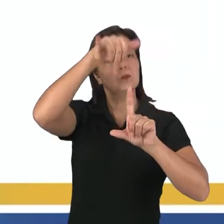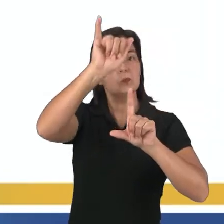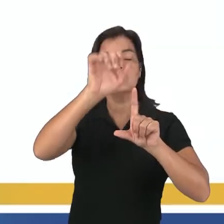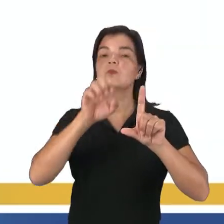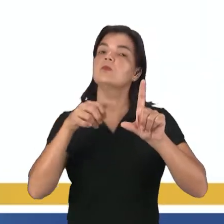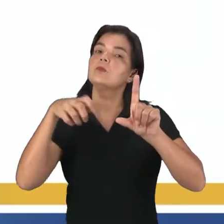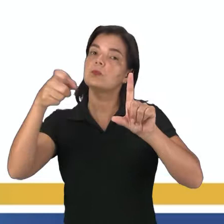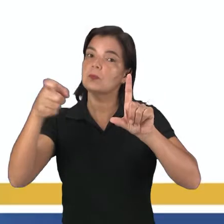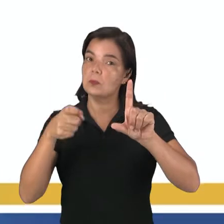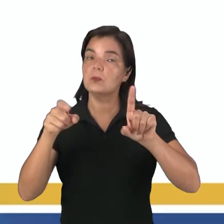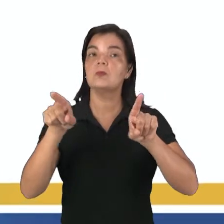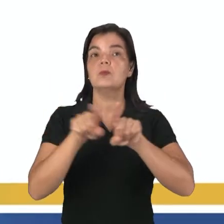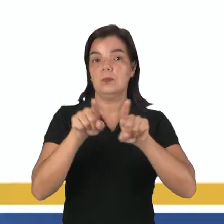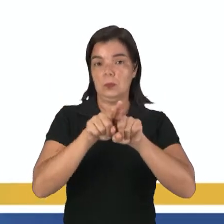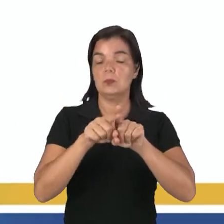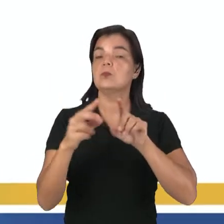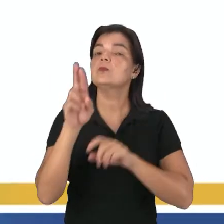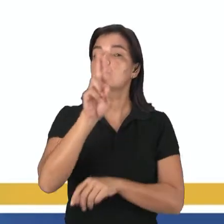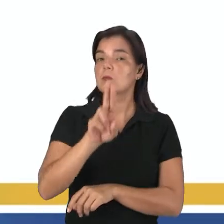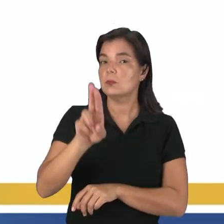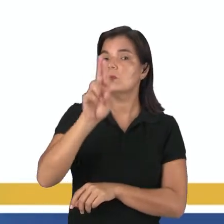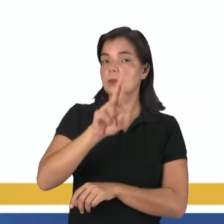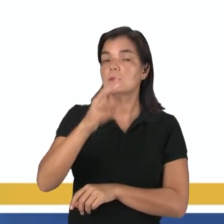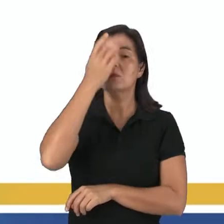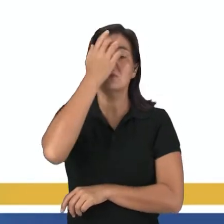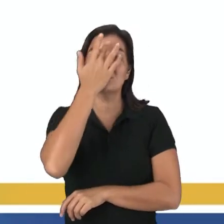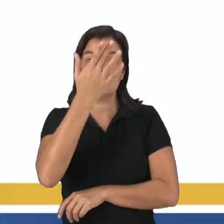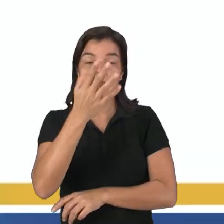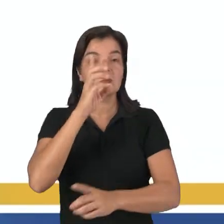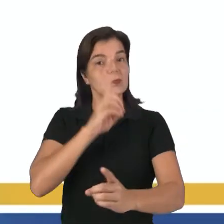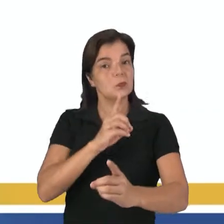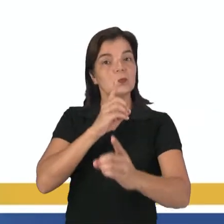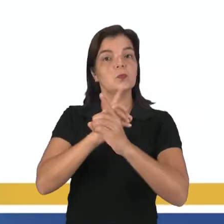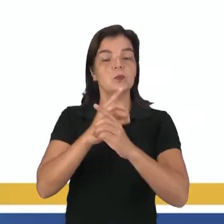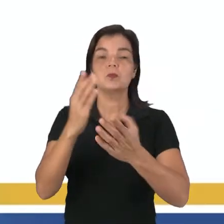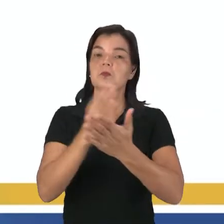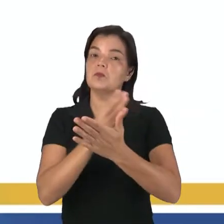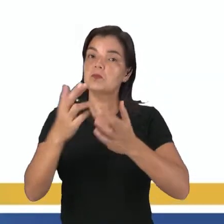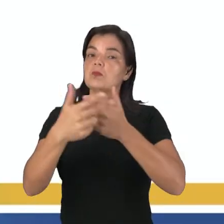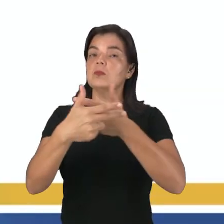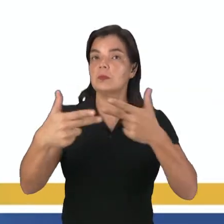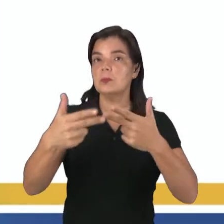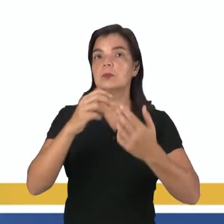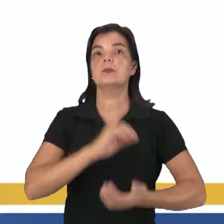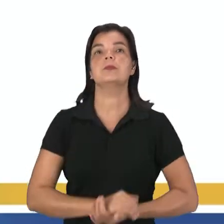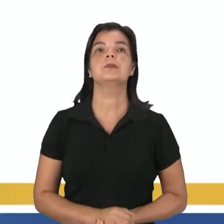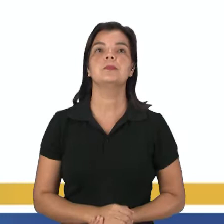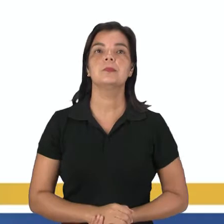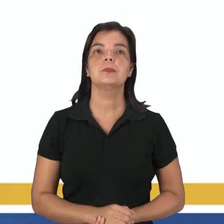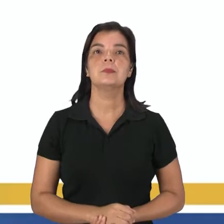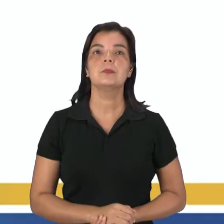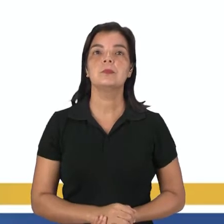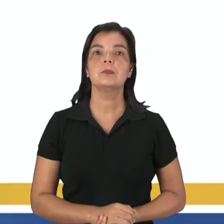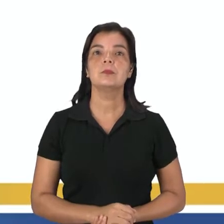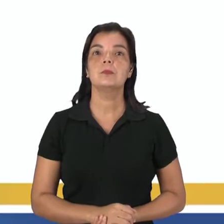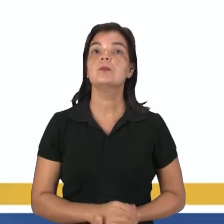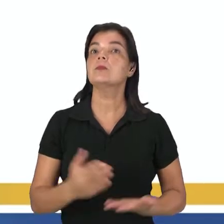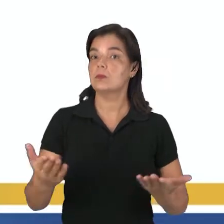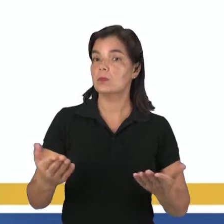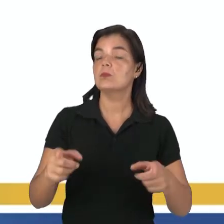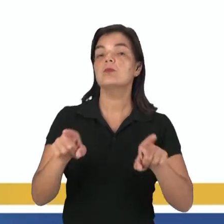do nosso cotidiano nós utilizamos códigos né para facilitar a localização de alguma coisa ou algo em